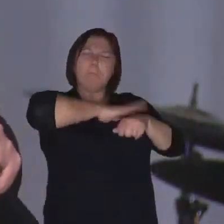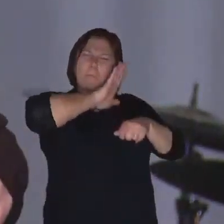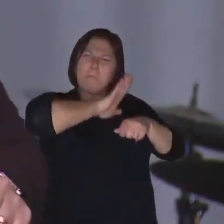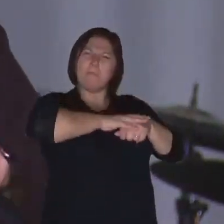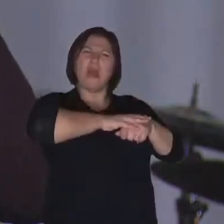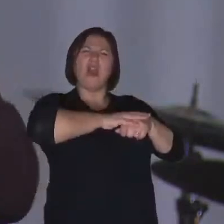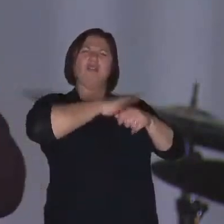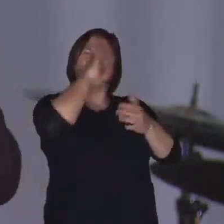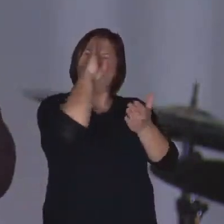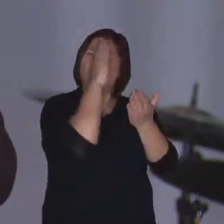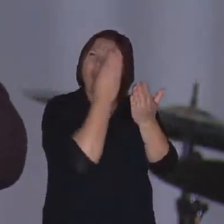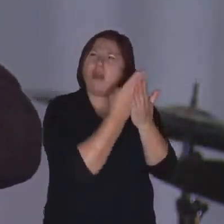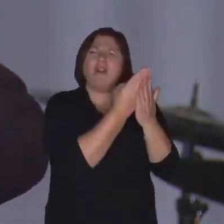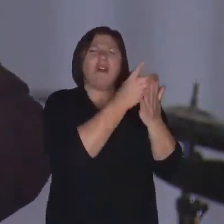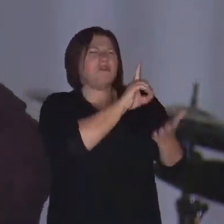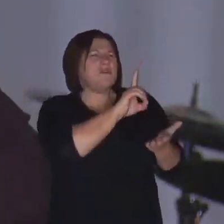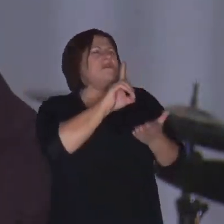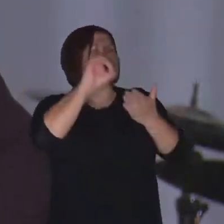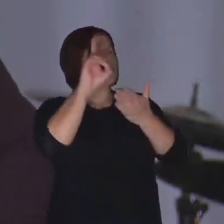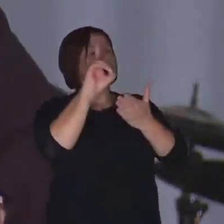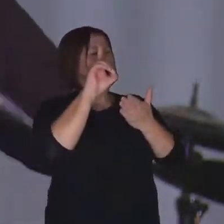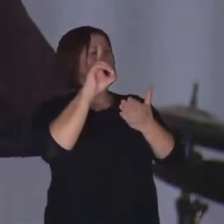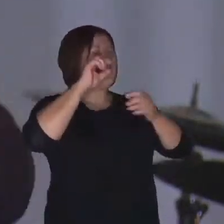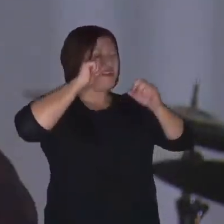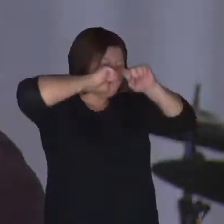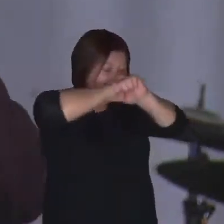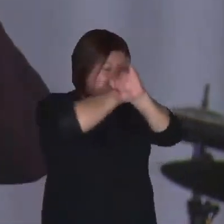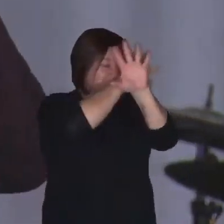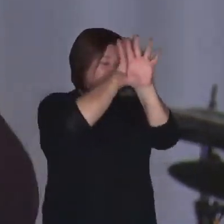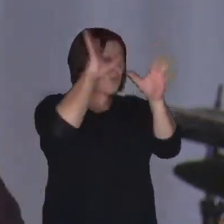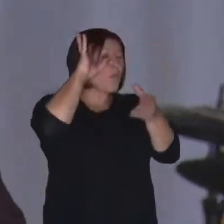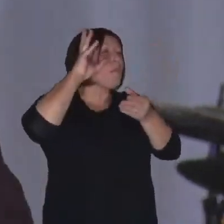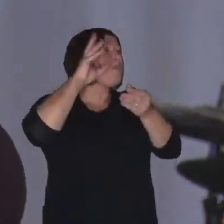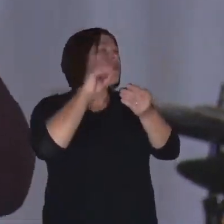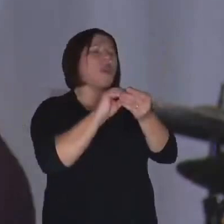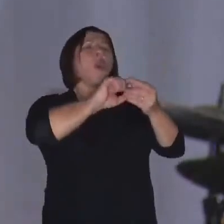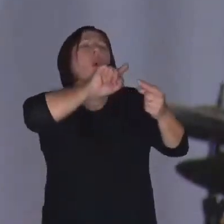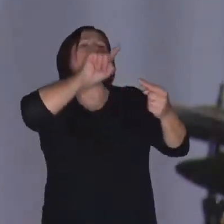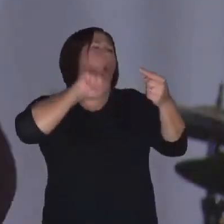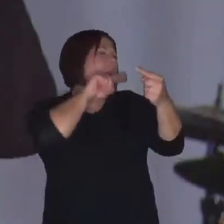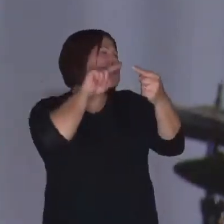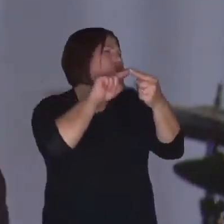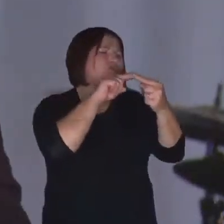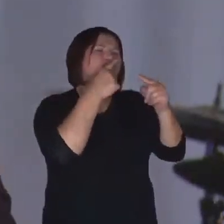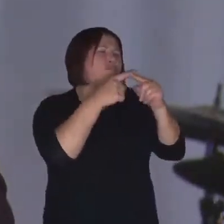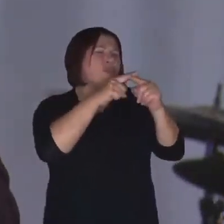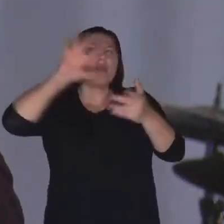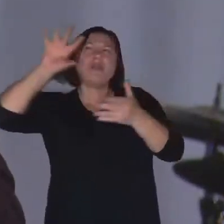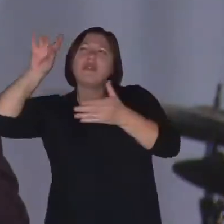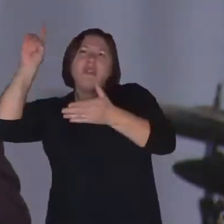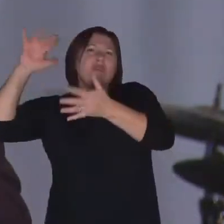o propósito do porquê eles estavam lá, mais abençoados e frutíferos eles